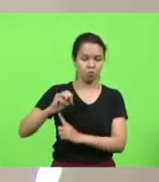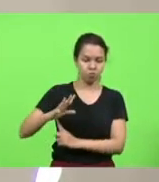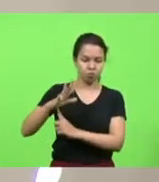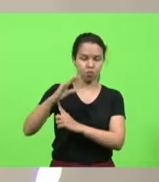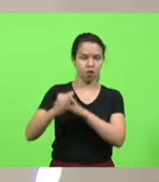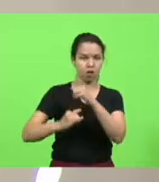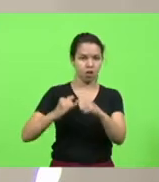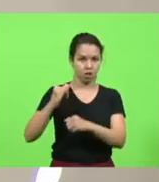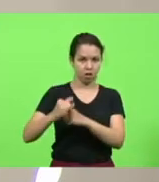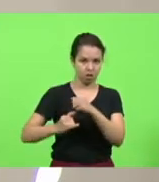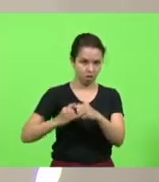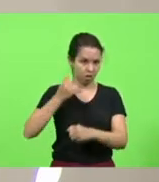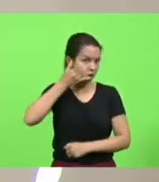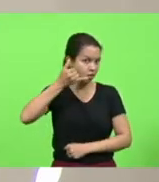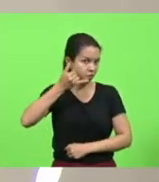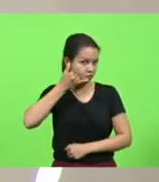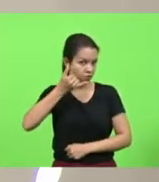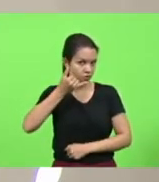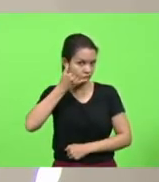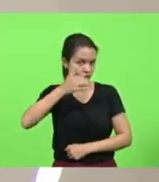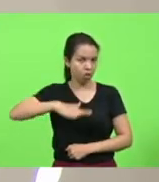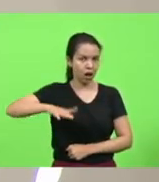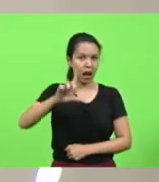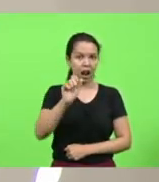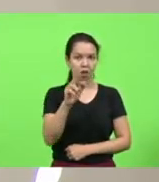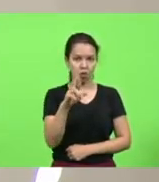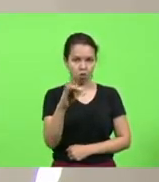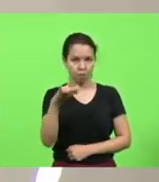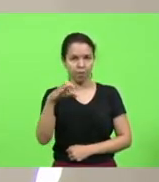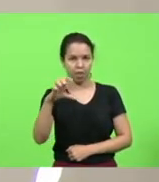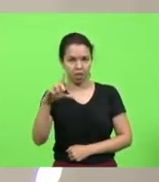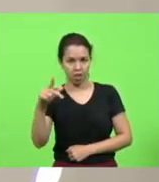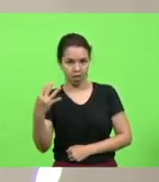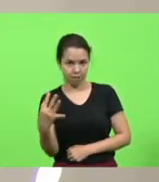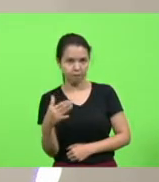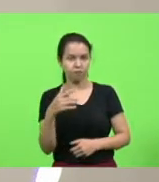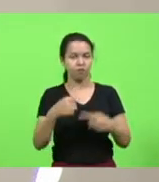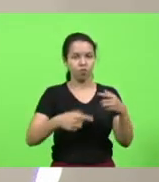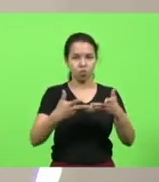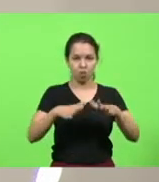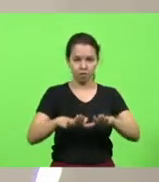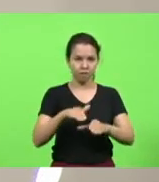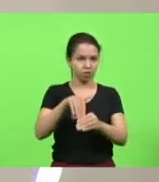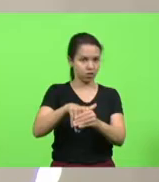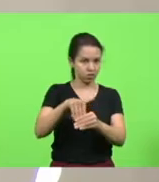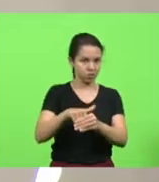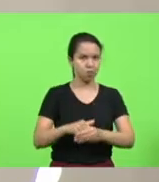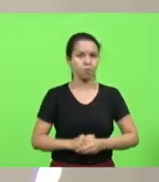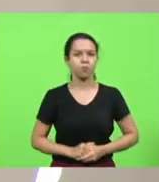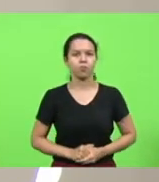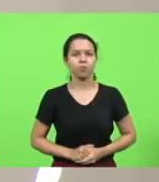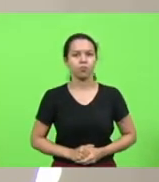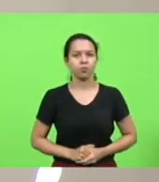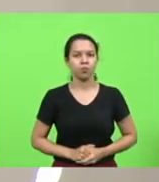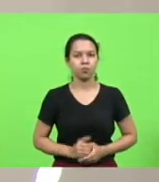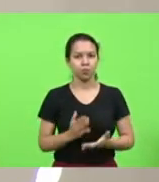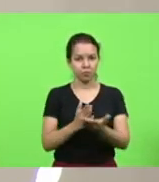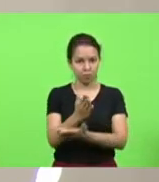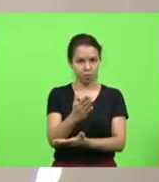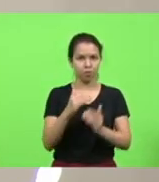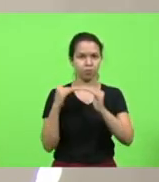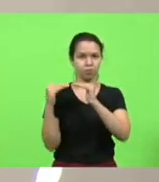discussão. Não havendo quem queira discutir em votação, deputados que aprovam permaneçam como se encontram. Aprovado